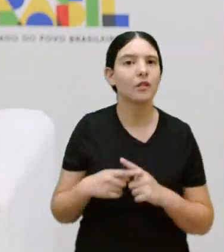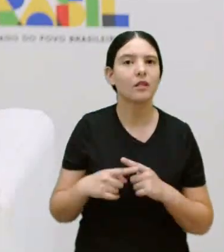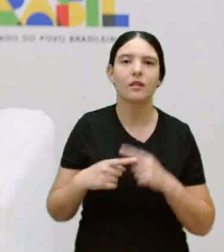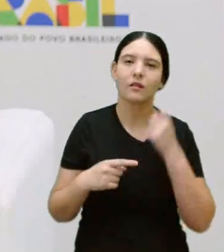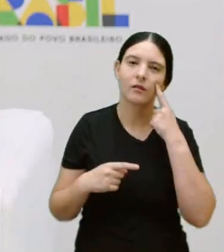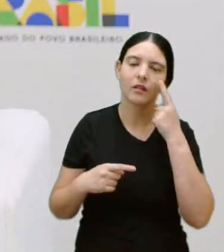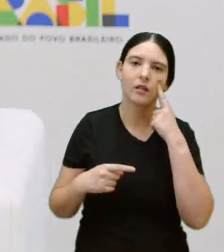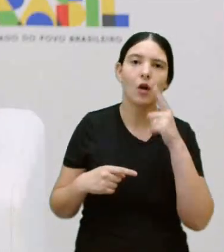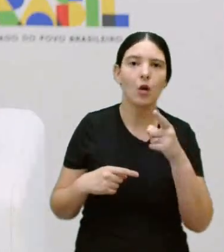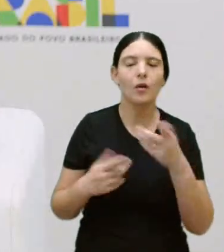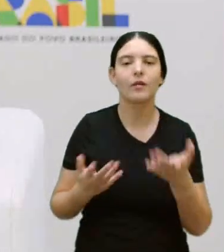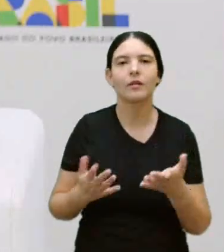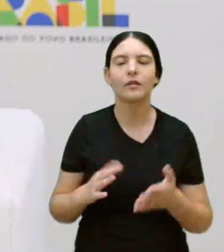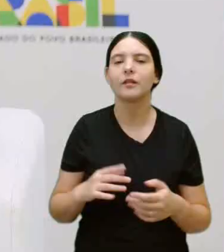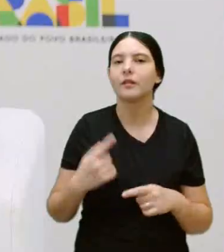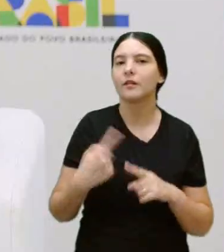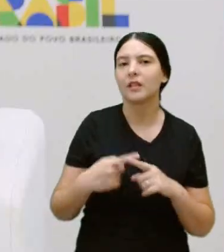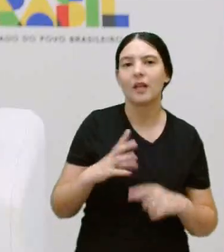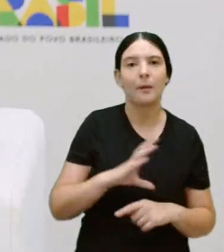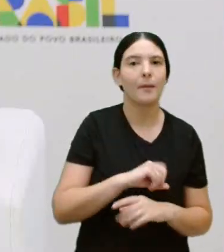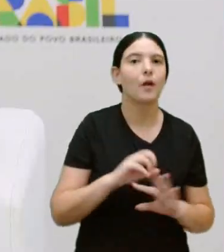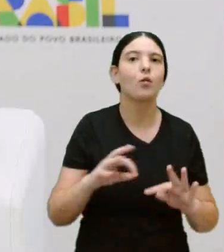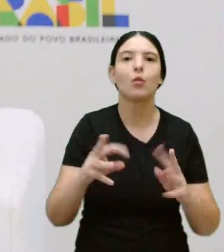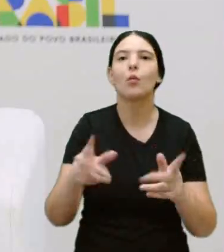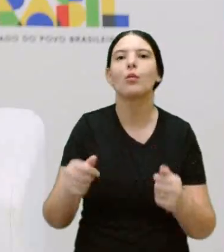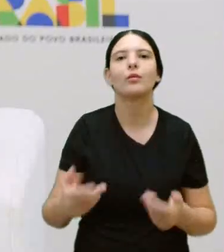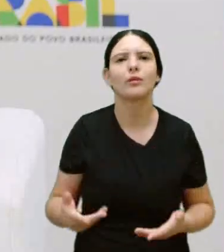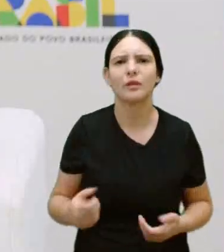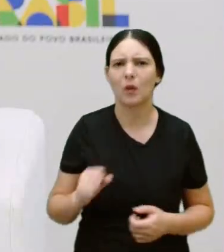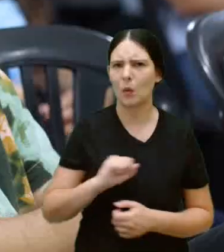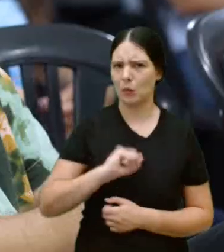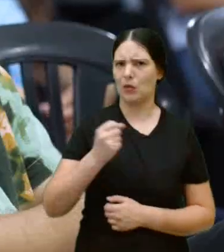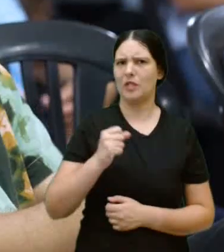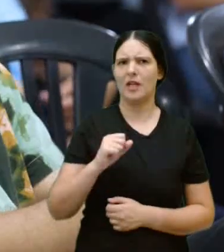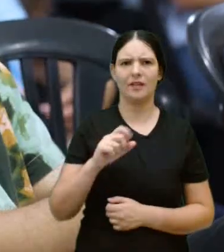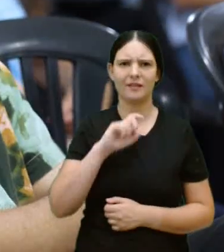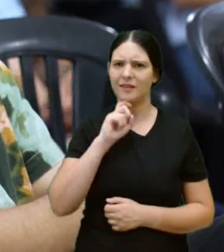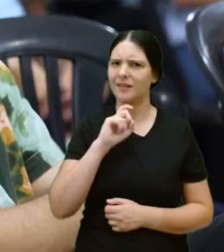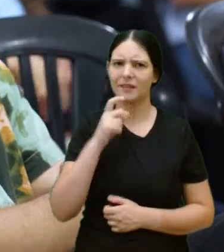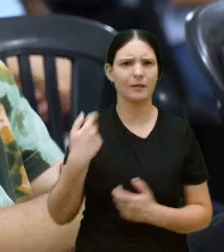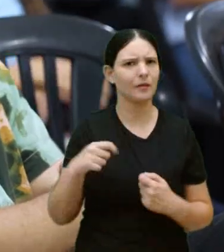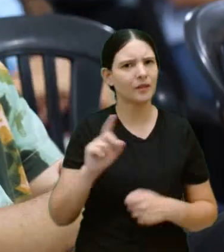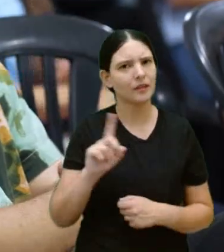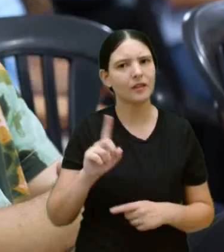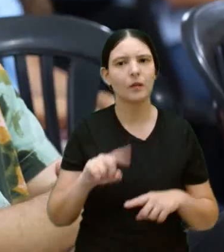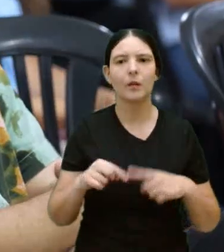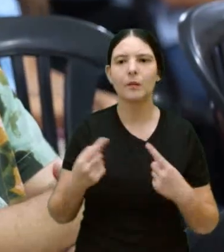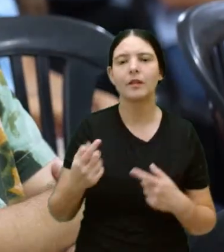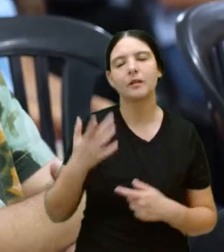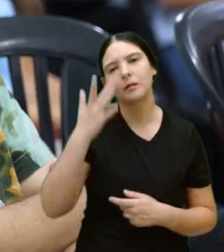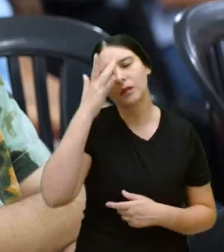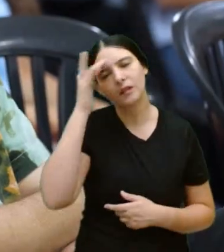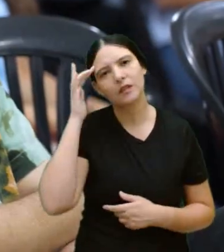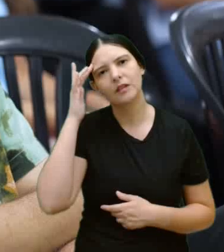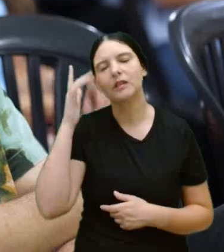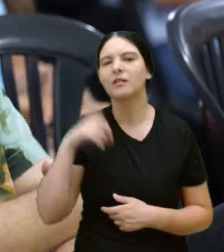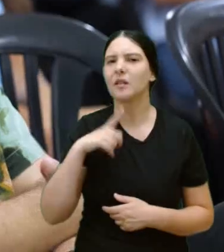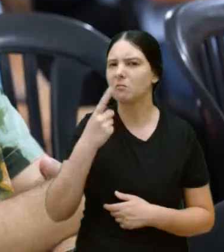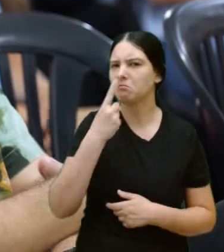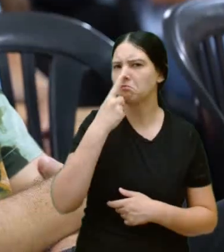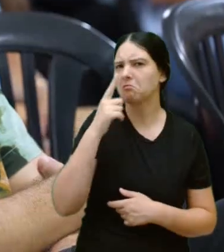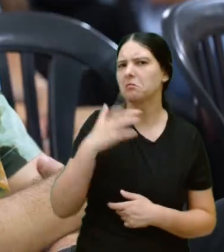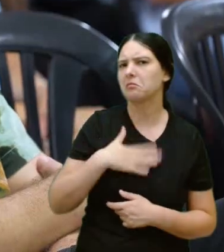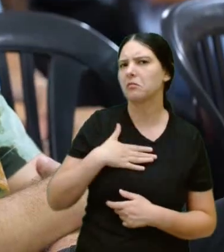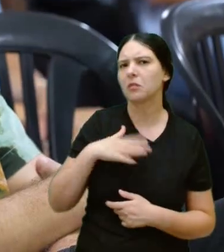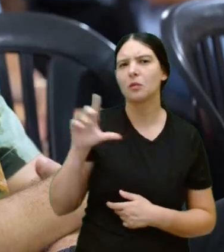que nem você amar todo mundo. Você não precisa odiar ninguém, mas você tem pessoas que vai ter menos afinidade de gosto,